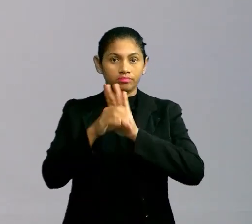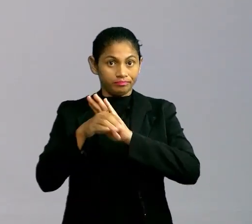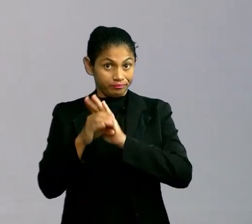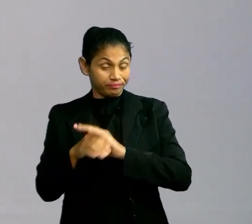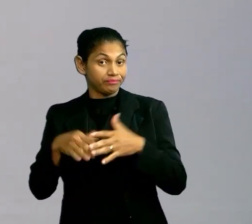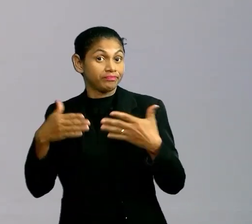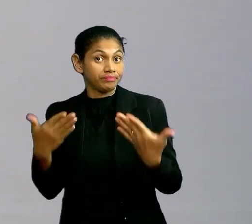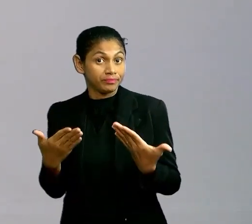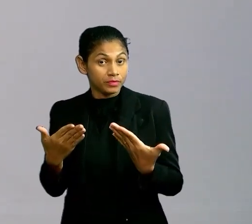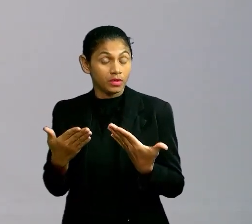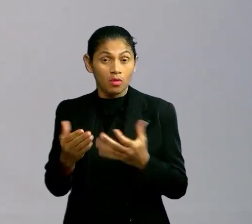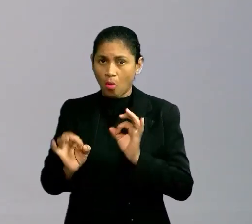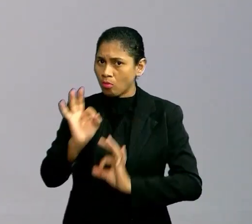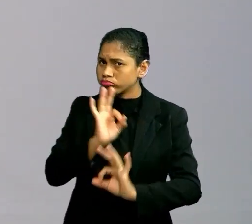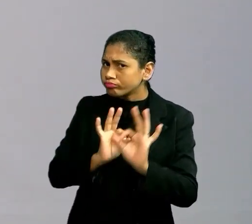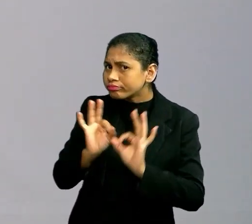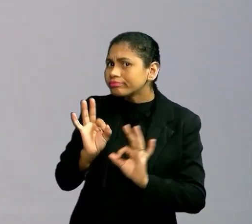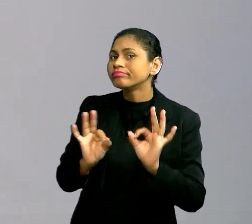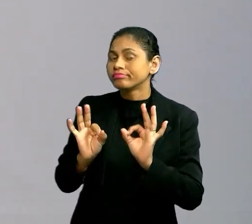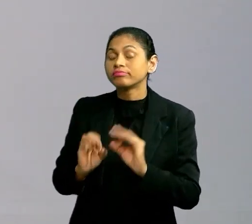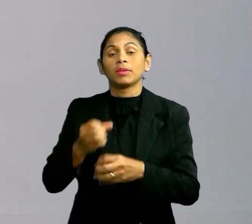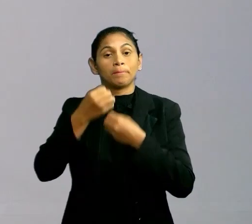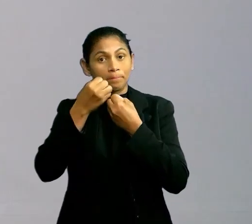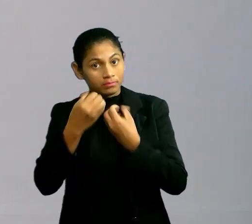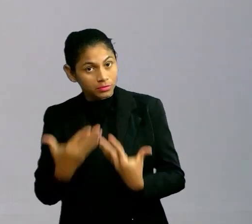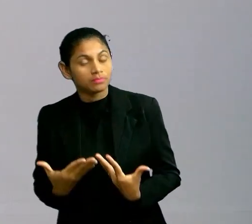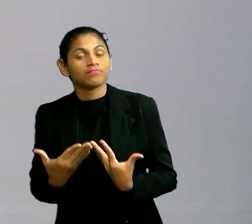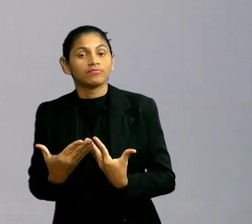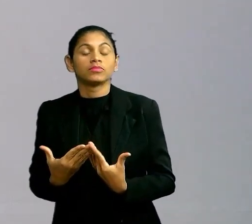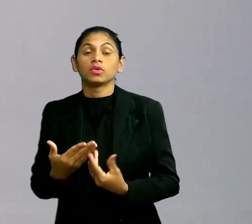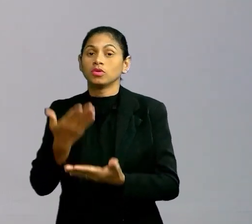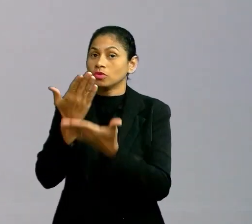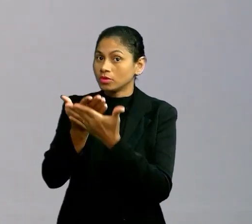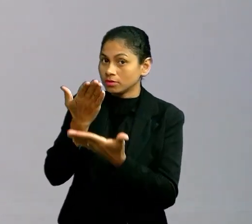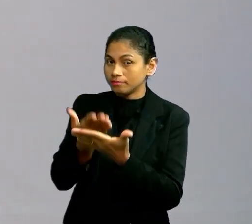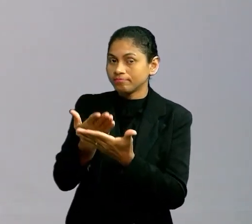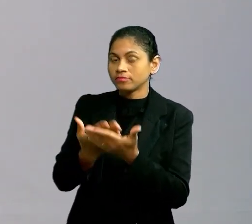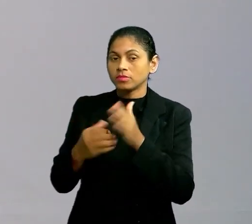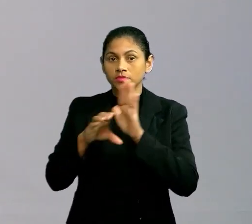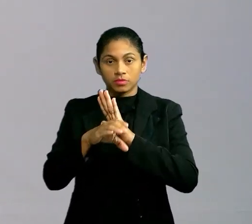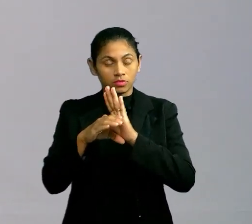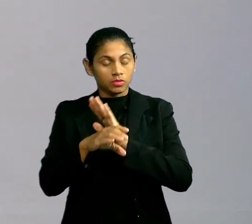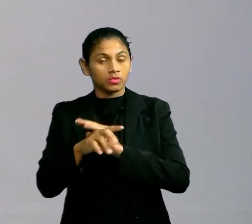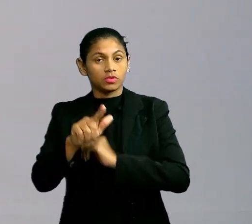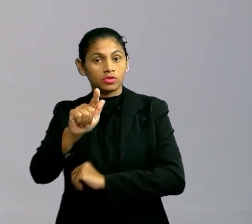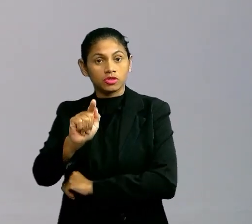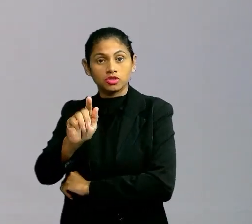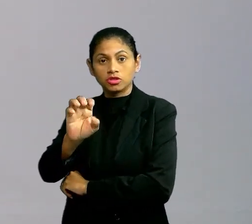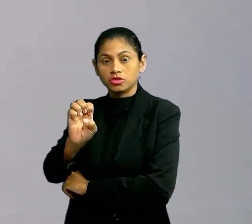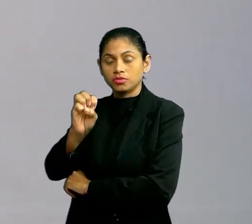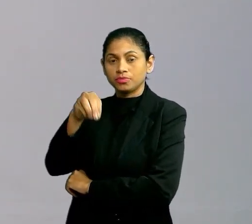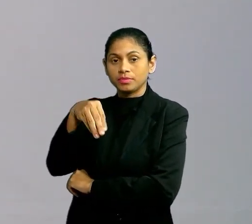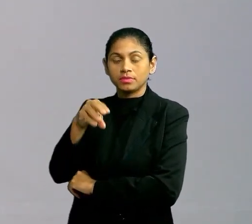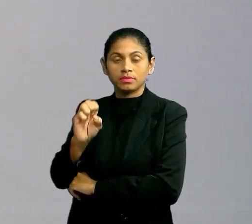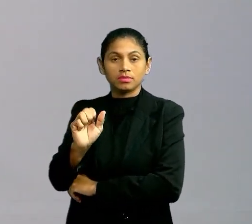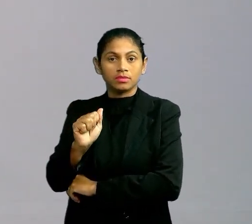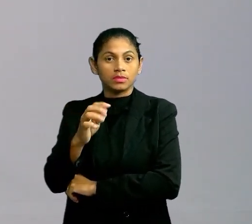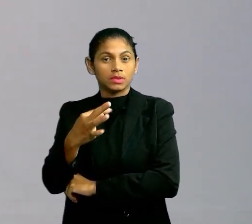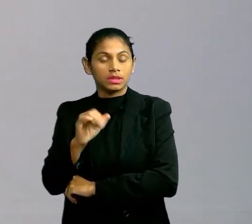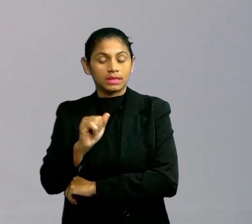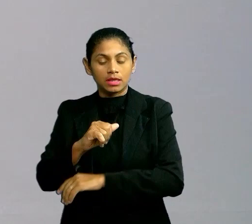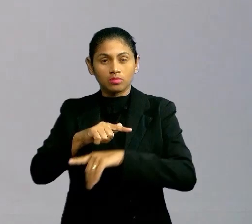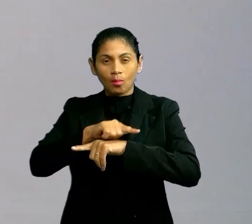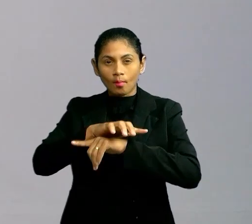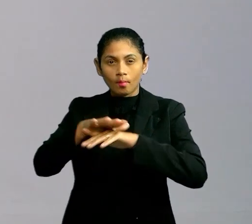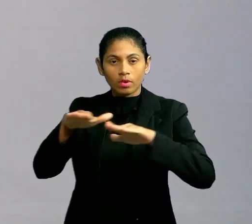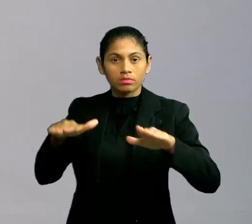Então, preparados aí? Ok, que bom. Então a gente vai trabalhar hoje um conteúdo de geometria espacial. Se chama cilindros. Então,